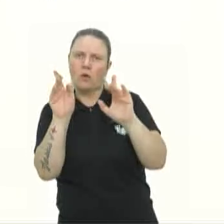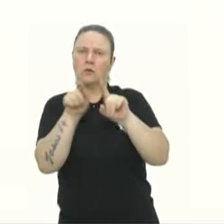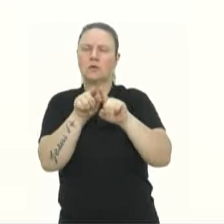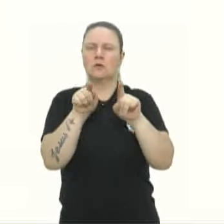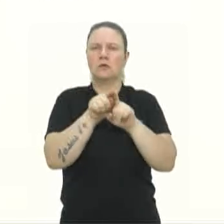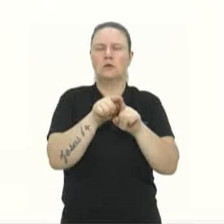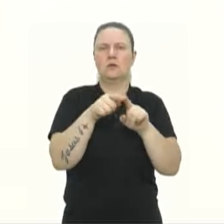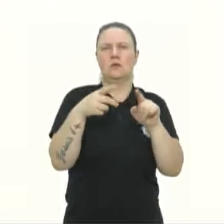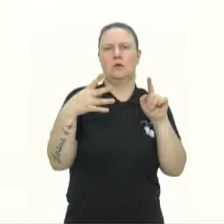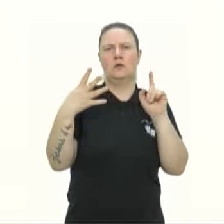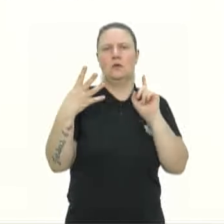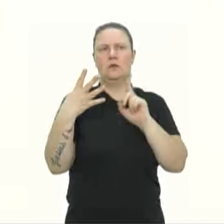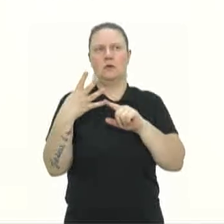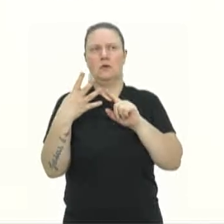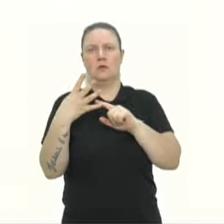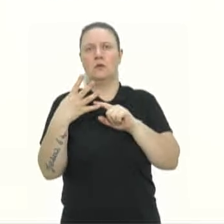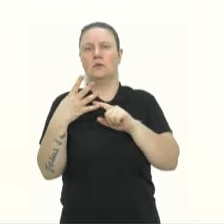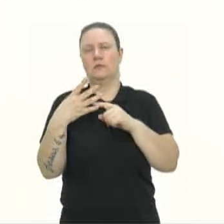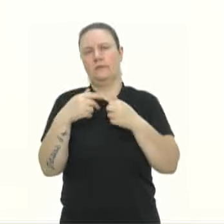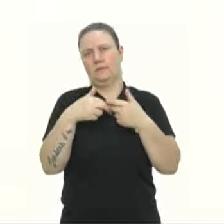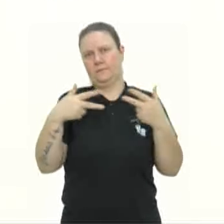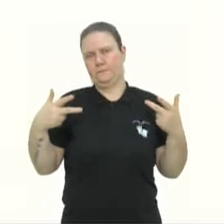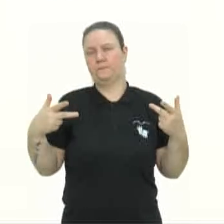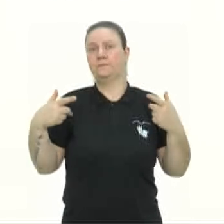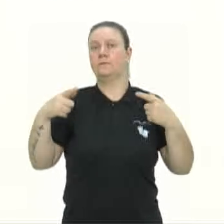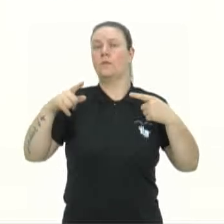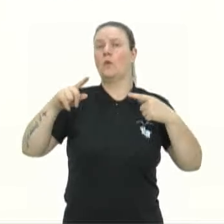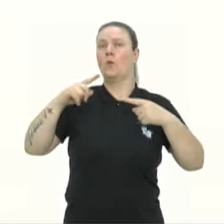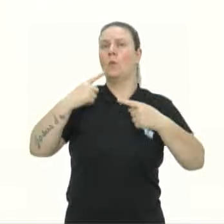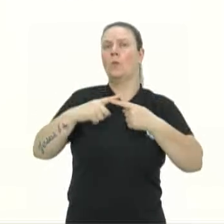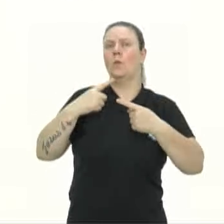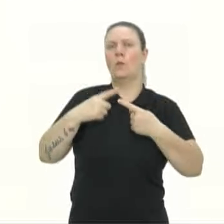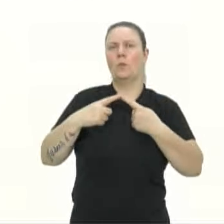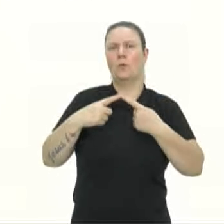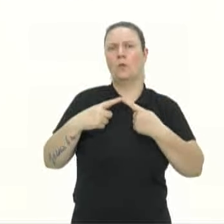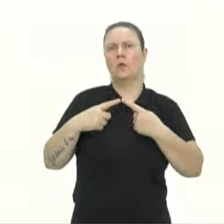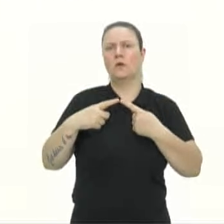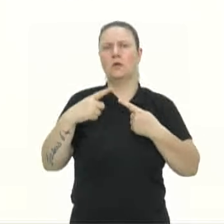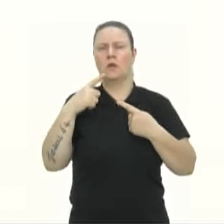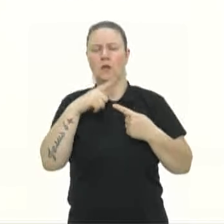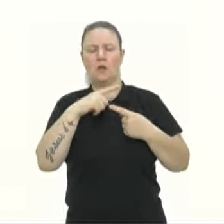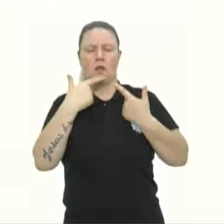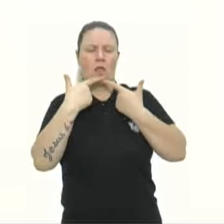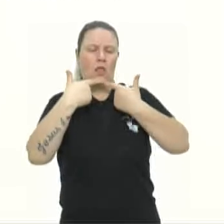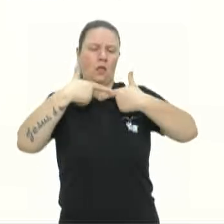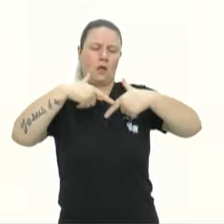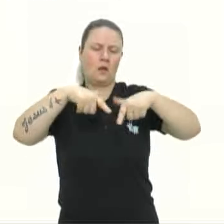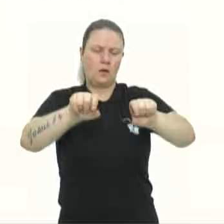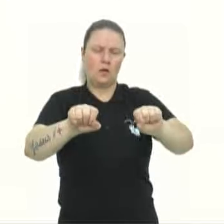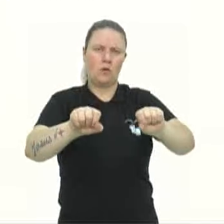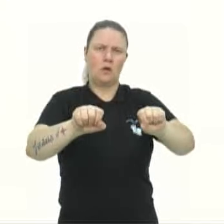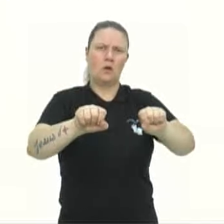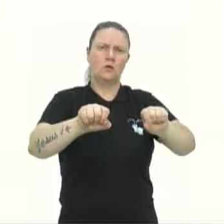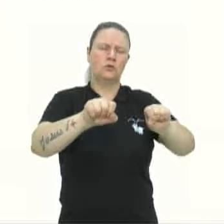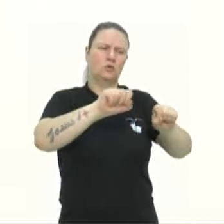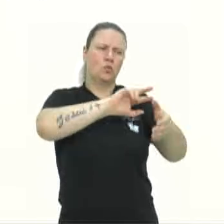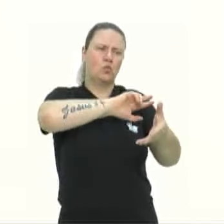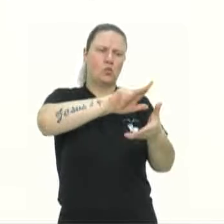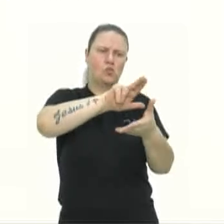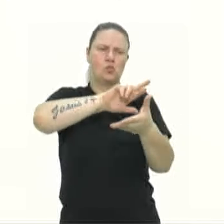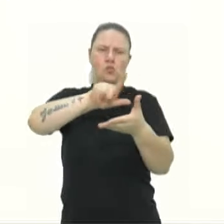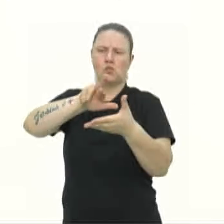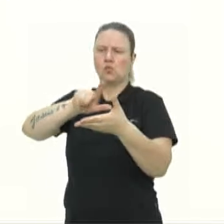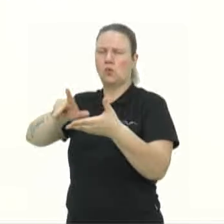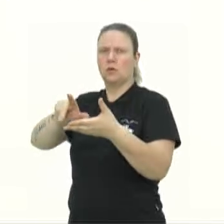construída. Ela existe porque as línguas possuem características de serem dinâmicas, elas são bem